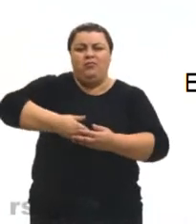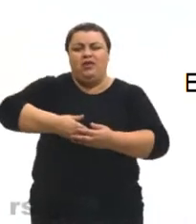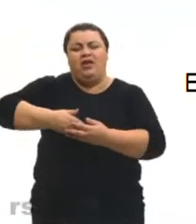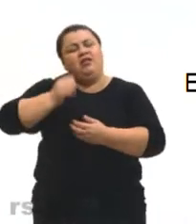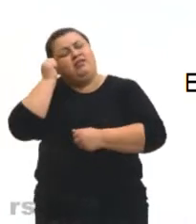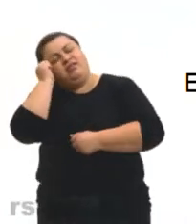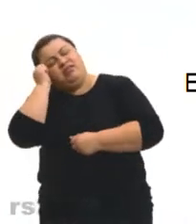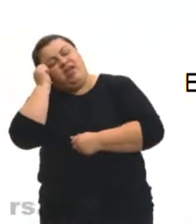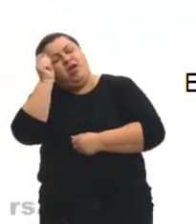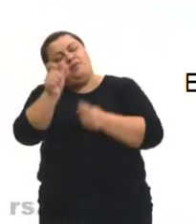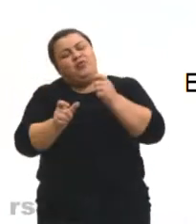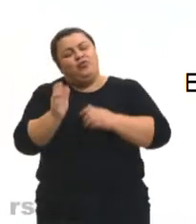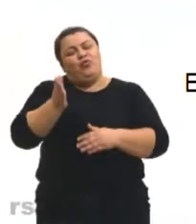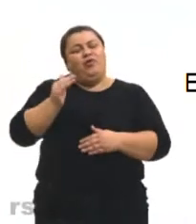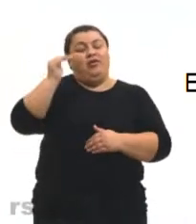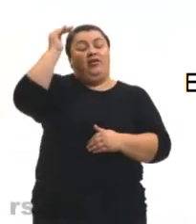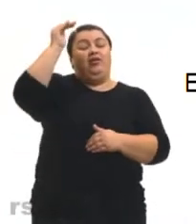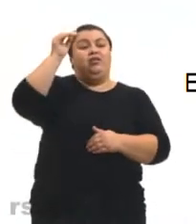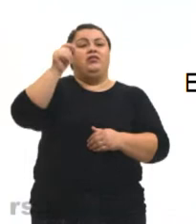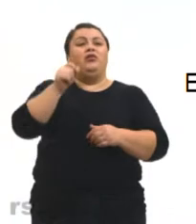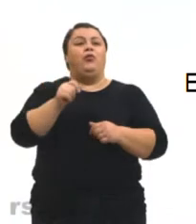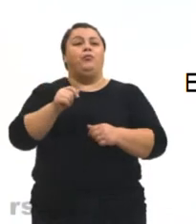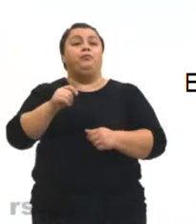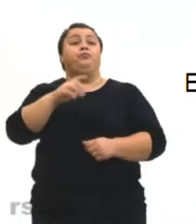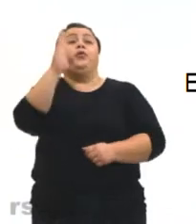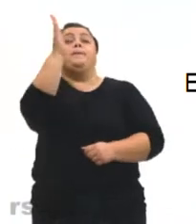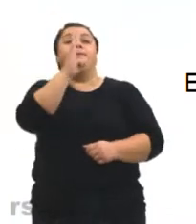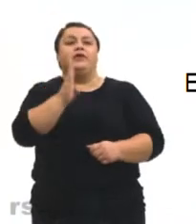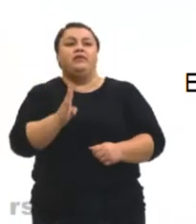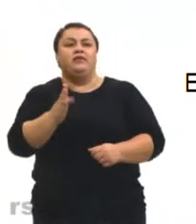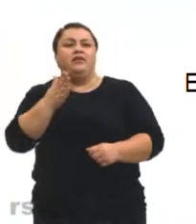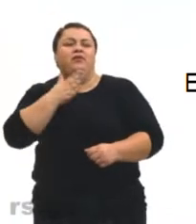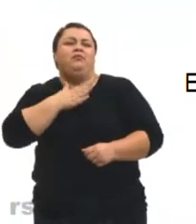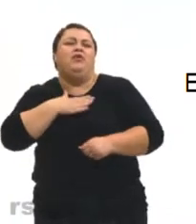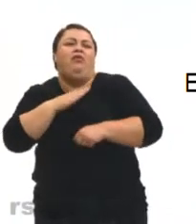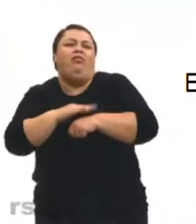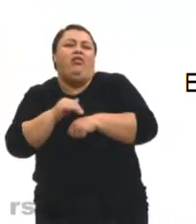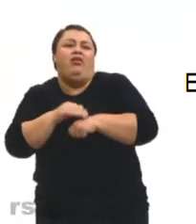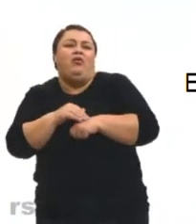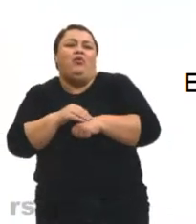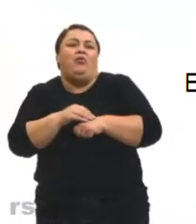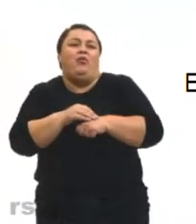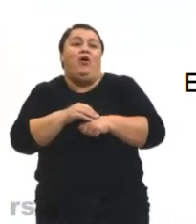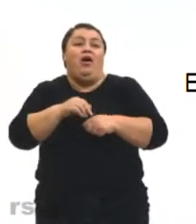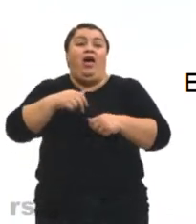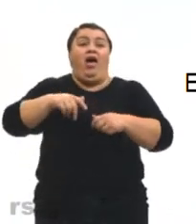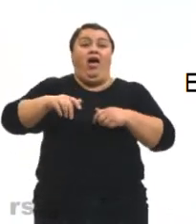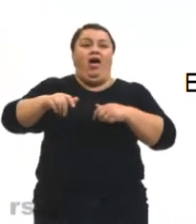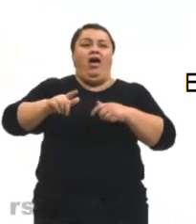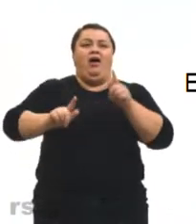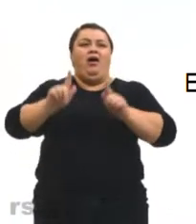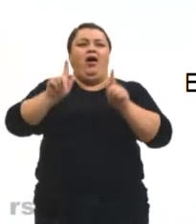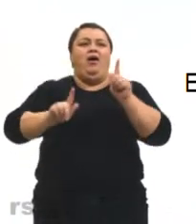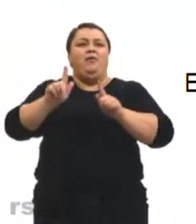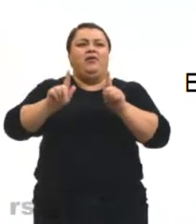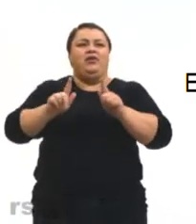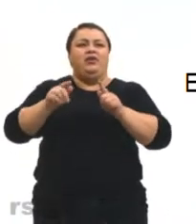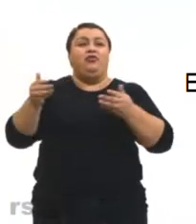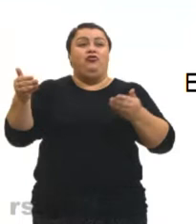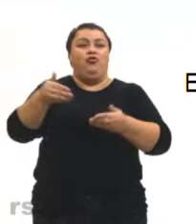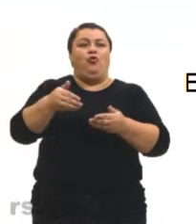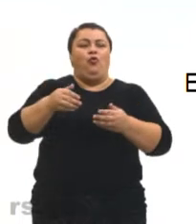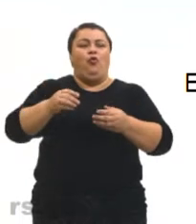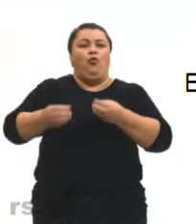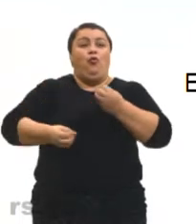um trecho dele e que a Mangueira vai dizer Brasil meu dengo a mangueira chegou com versos que o livro